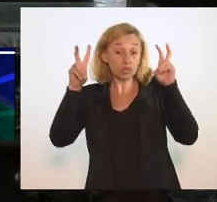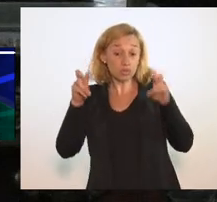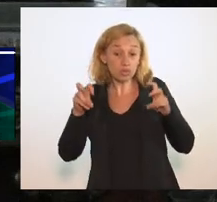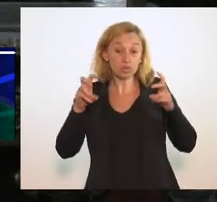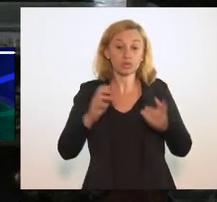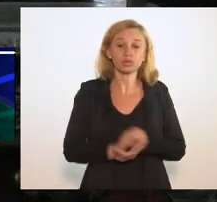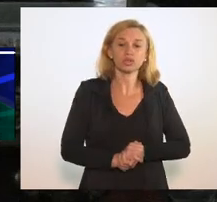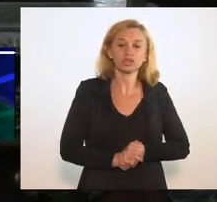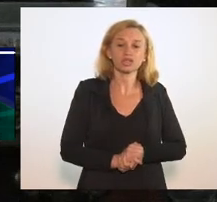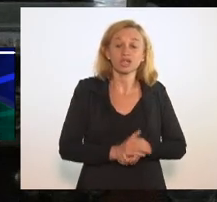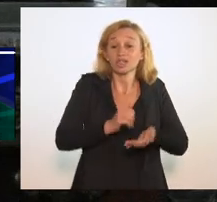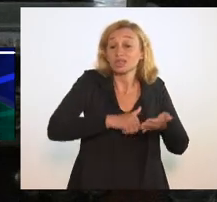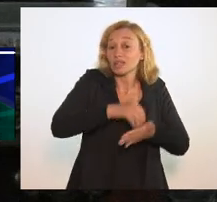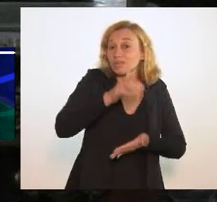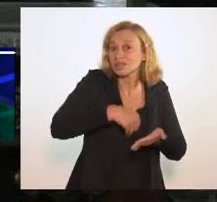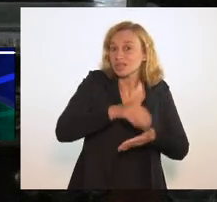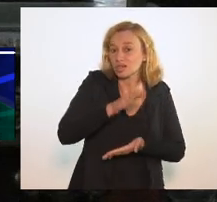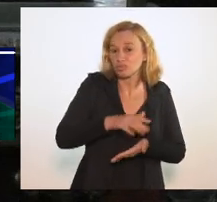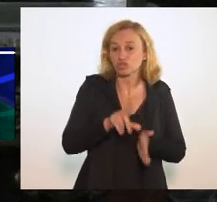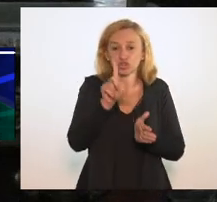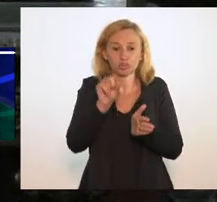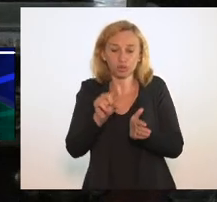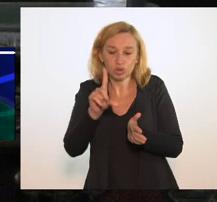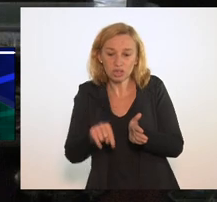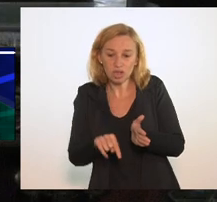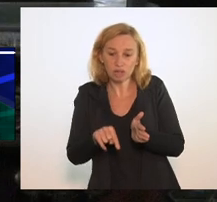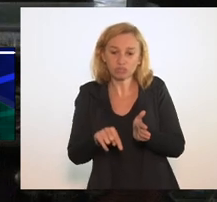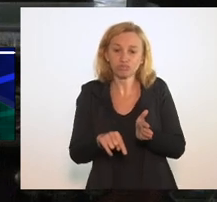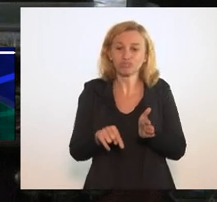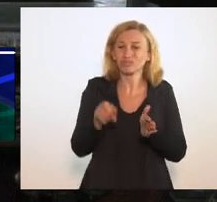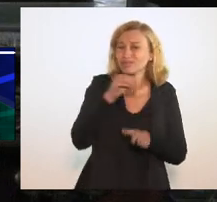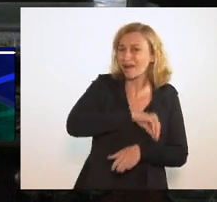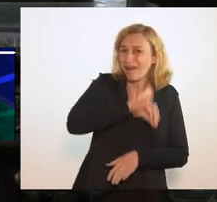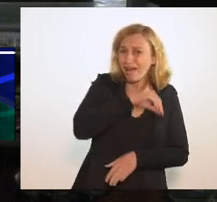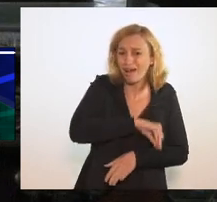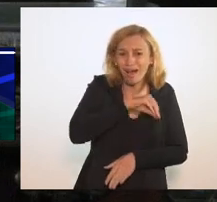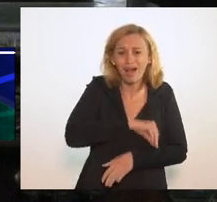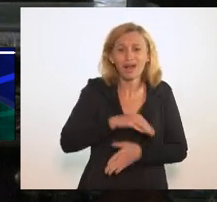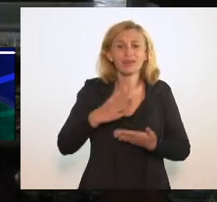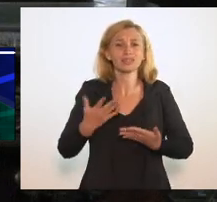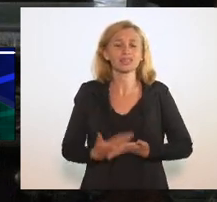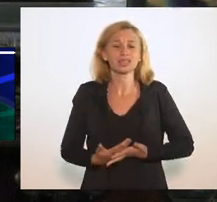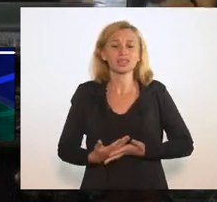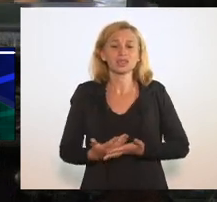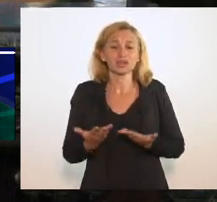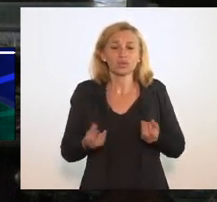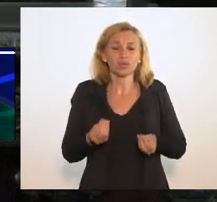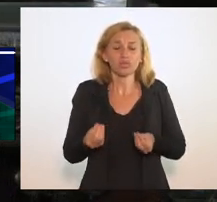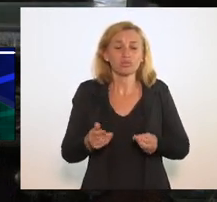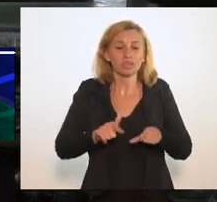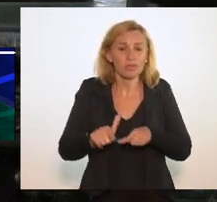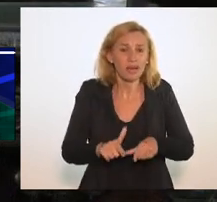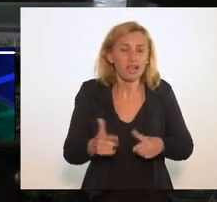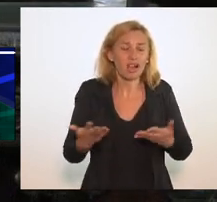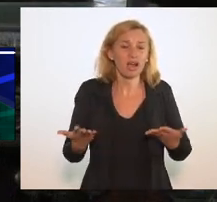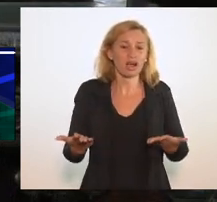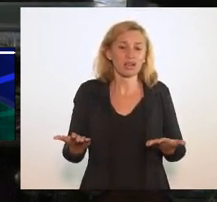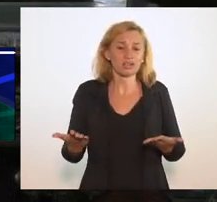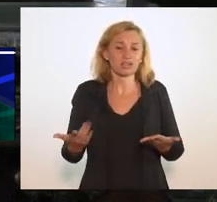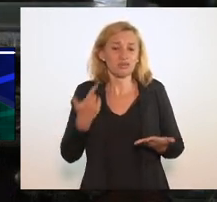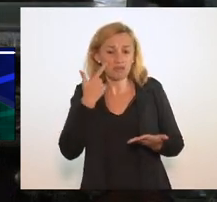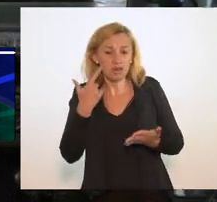das demissões, da redução de salário, né, das condições de trabalho. Haja vista